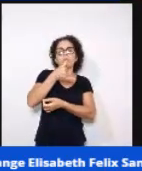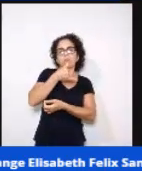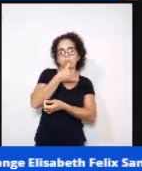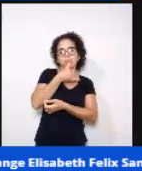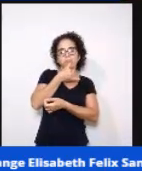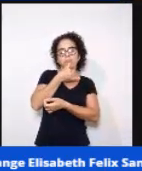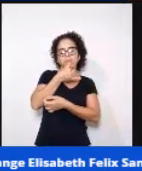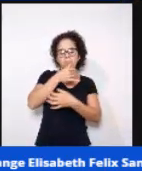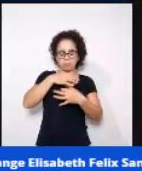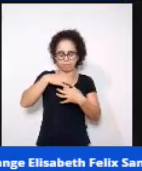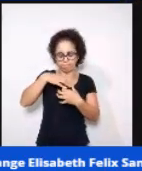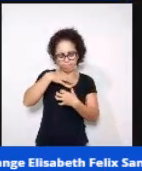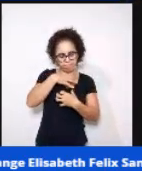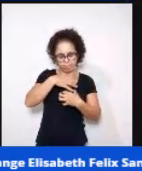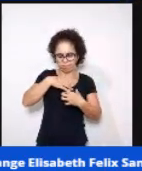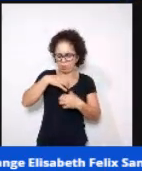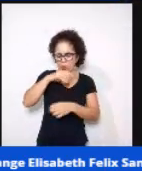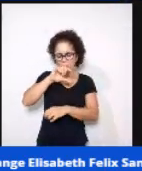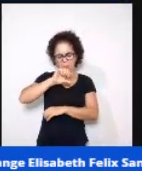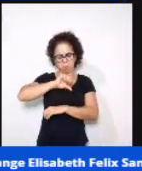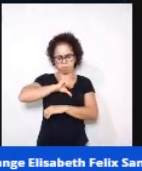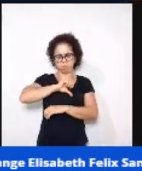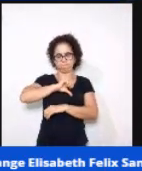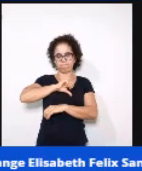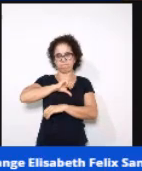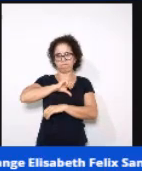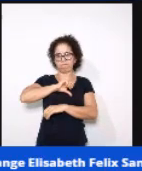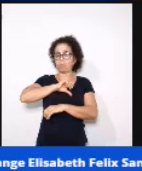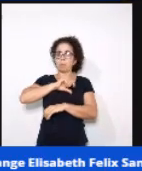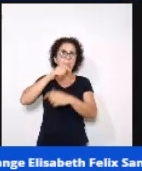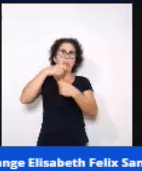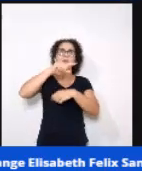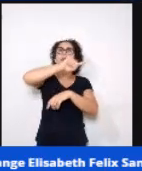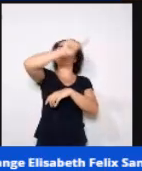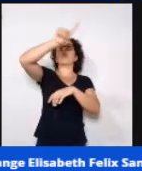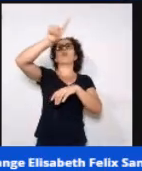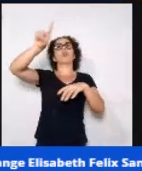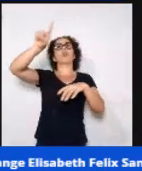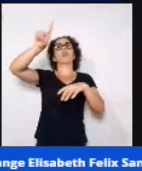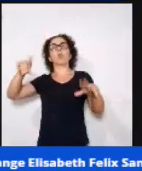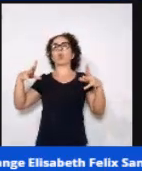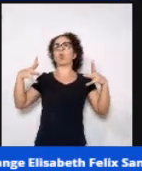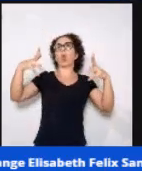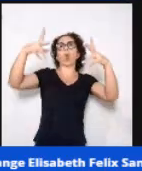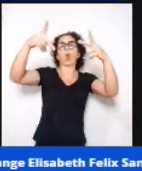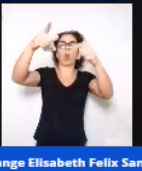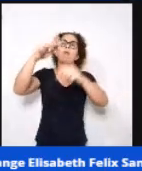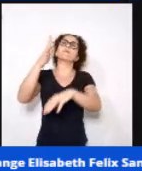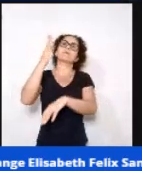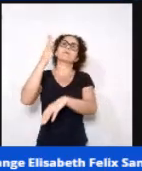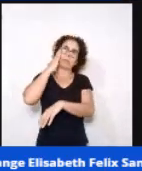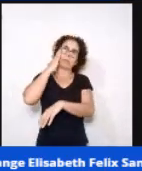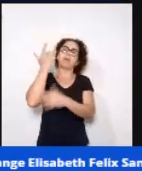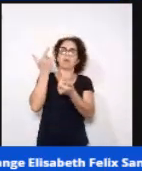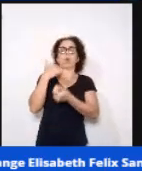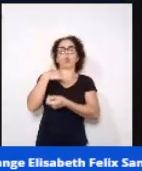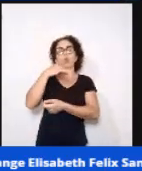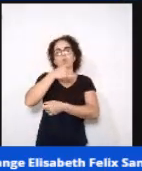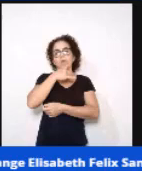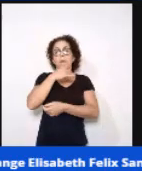claro que nem todo mundo precisa ficar sabendo disso. Mas se o tempo todo eu tento demonstrar essa felicidade, eu